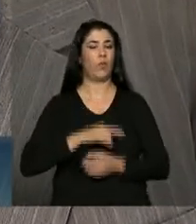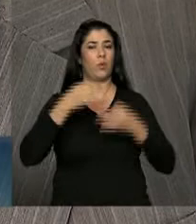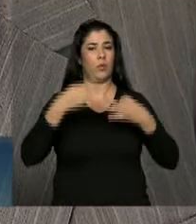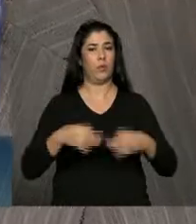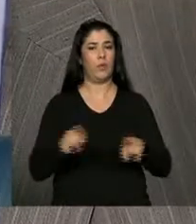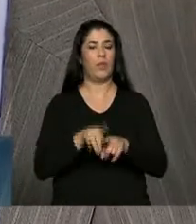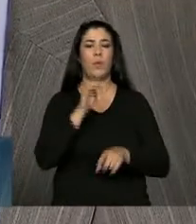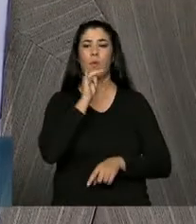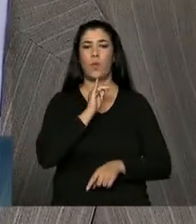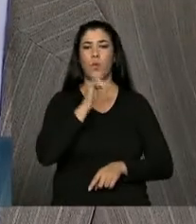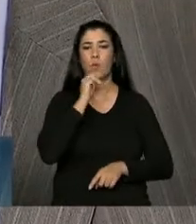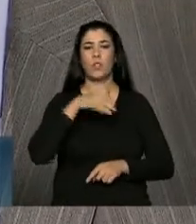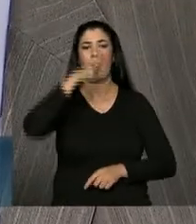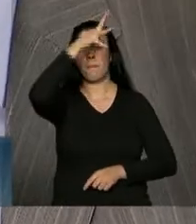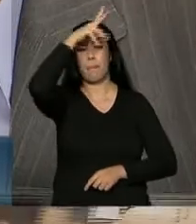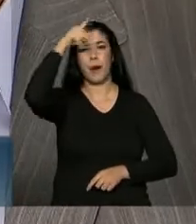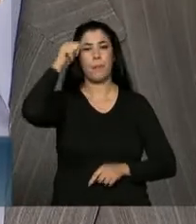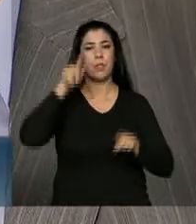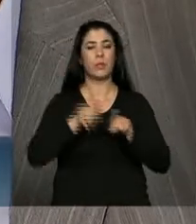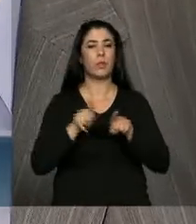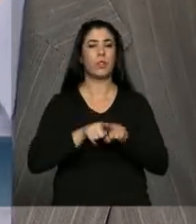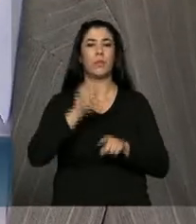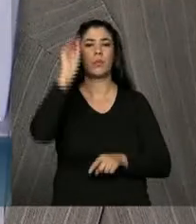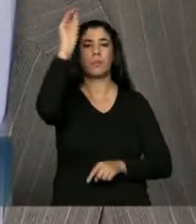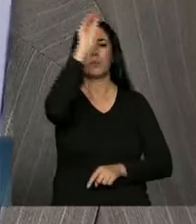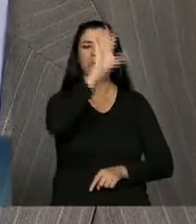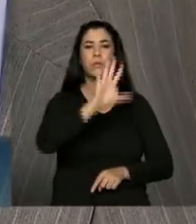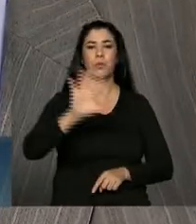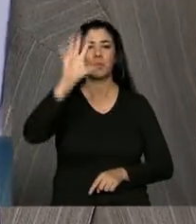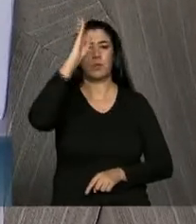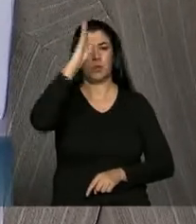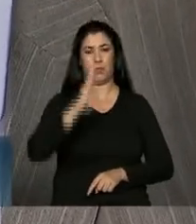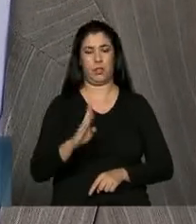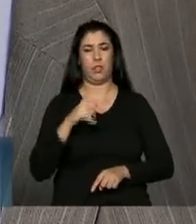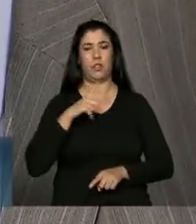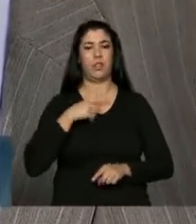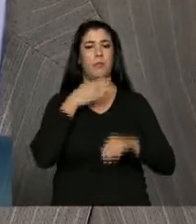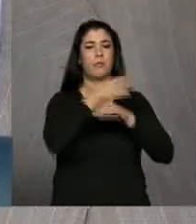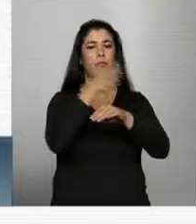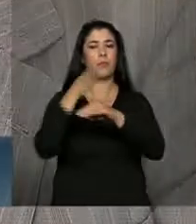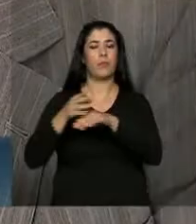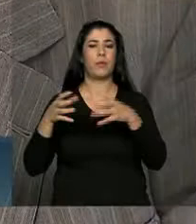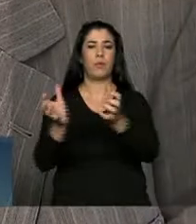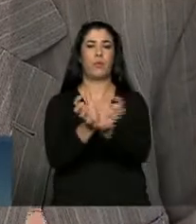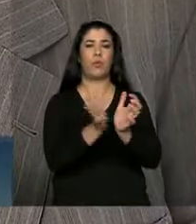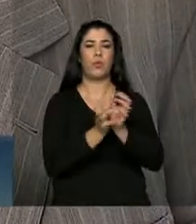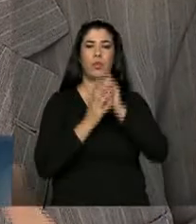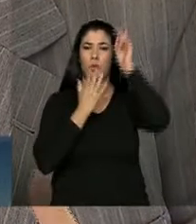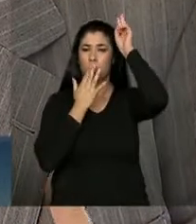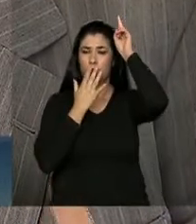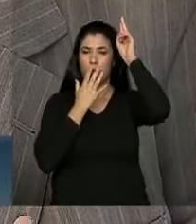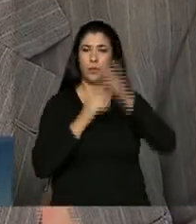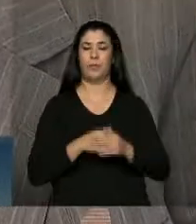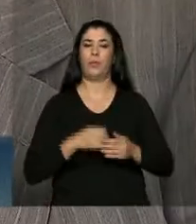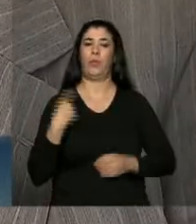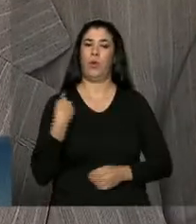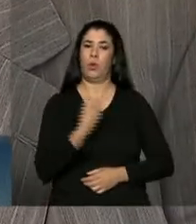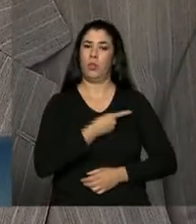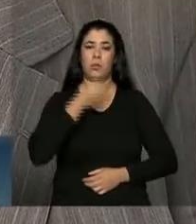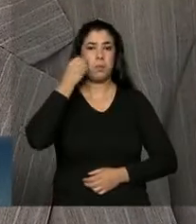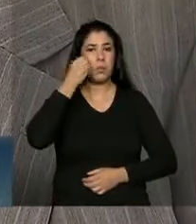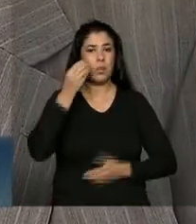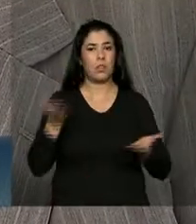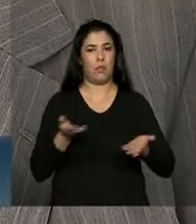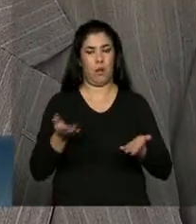Amazônia e alguns exemplos no Brasil e quero alcançam também as comunidades indígenas bem nós estamos no programa